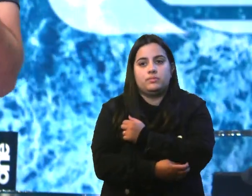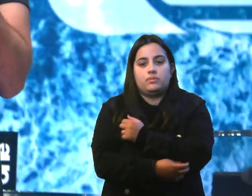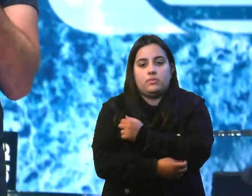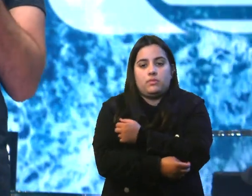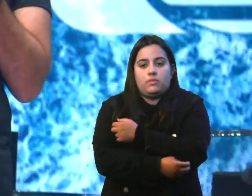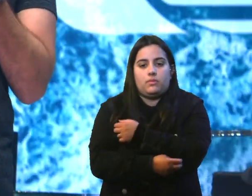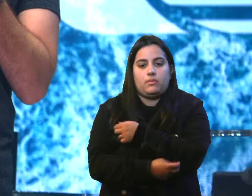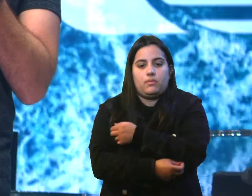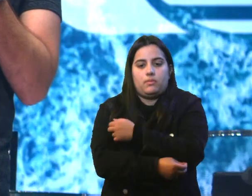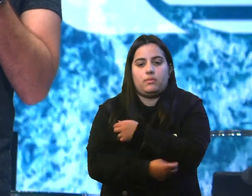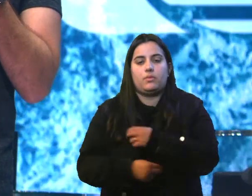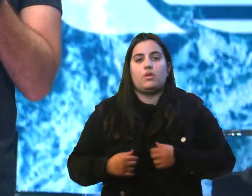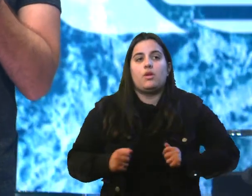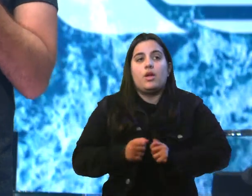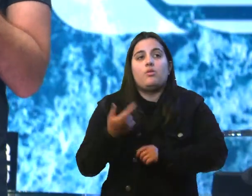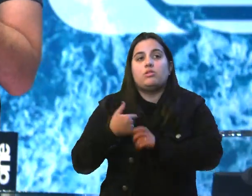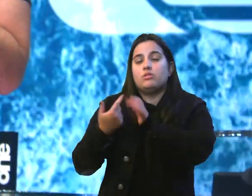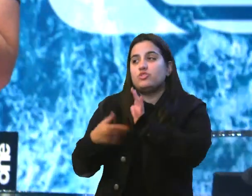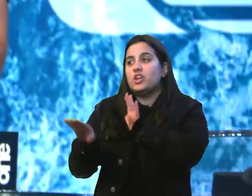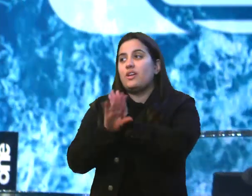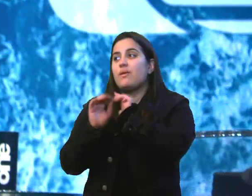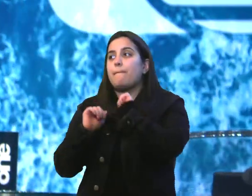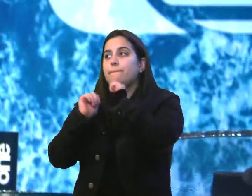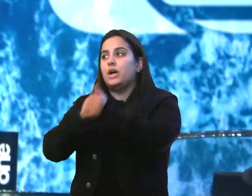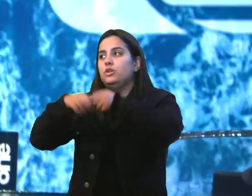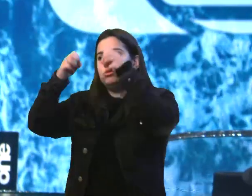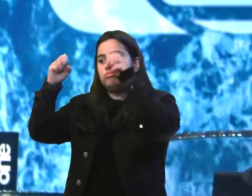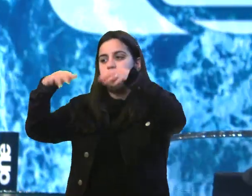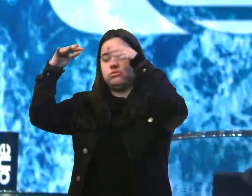à medida que eu me aproximava da luz.